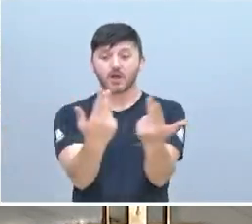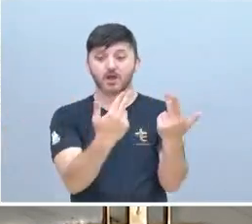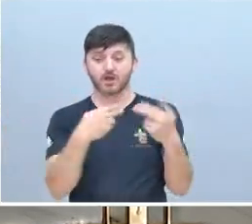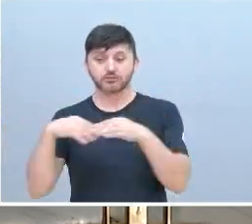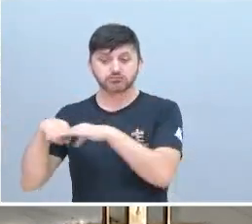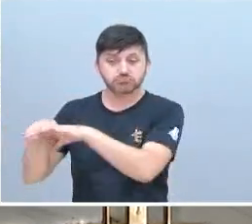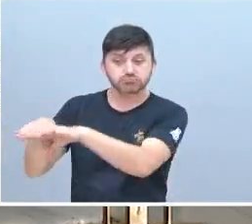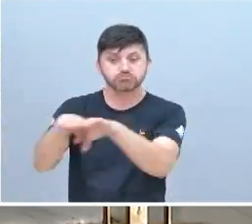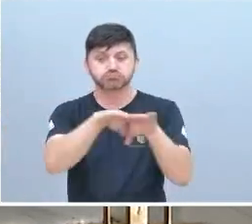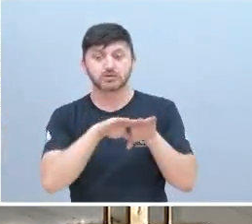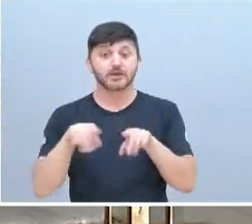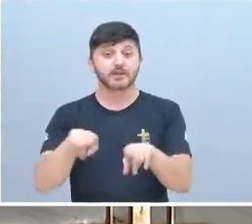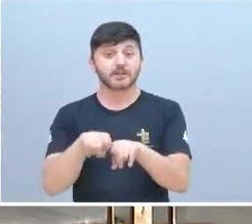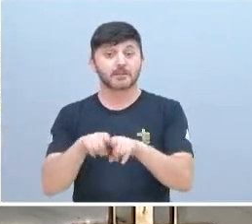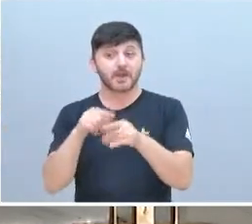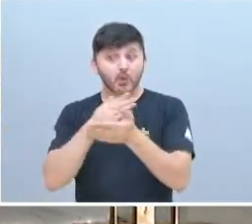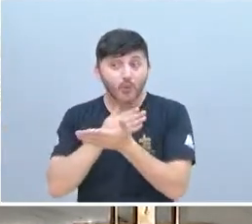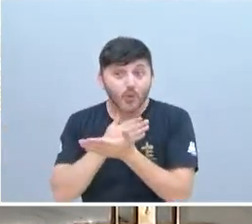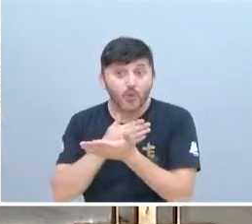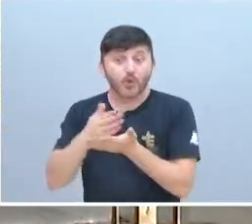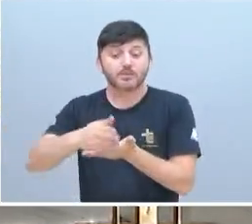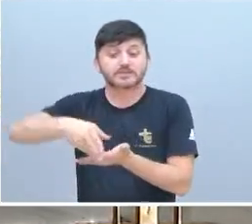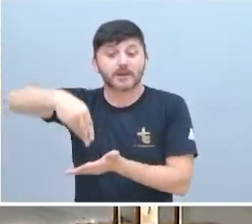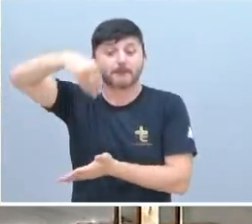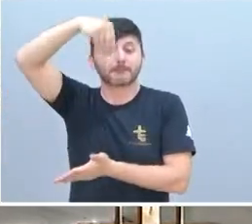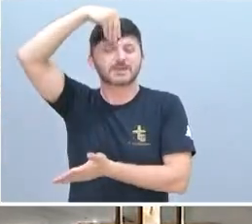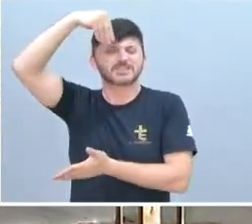para inaugurar o batismo.